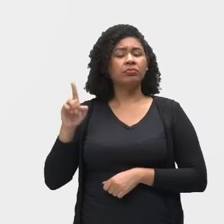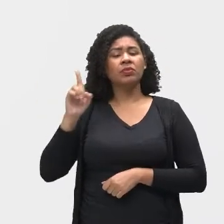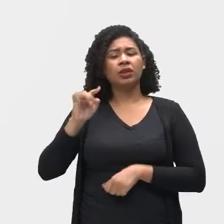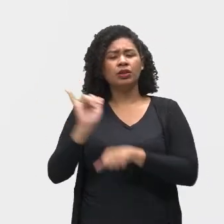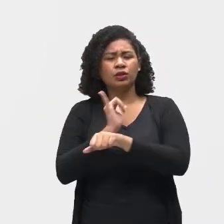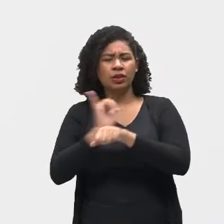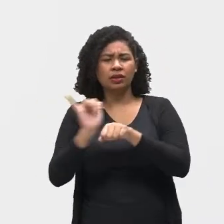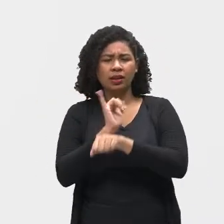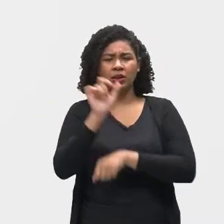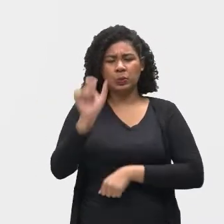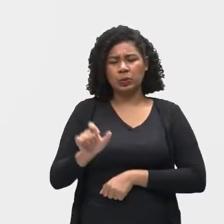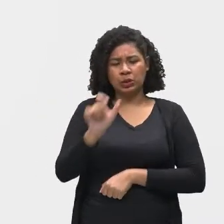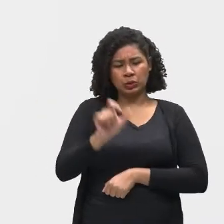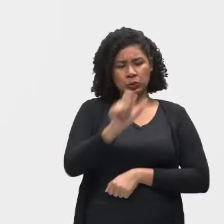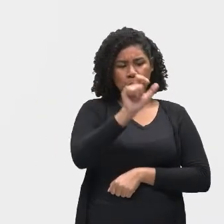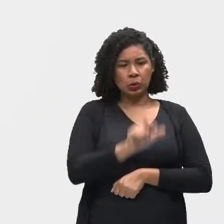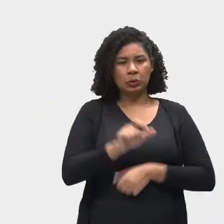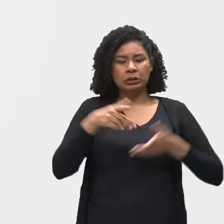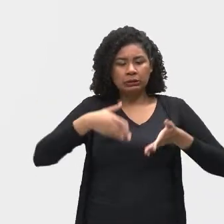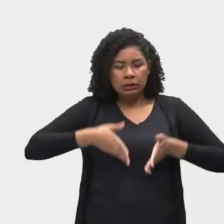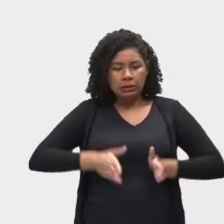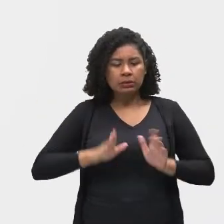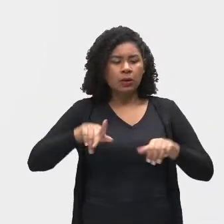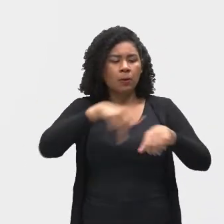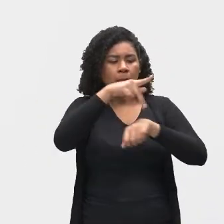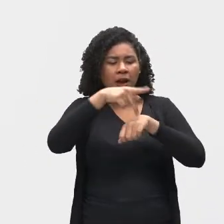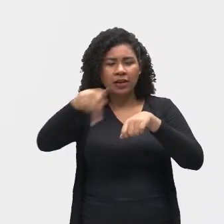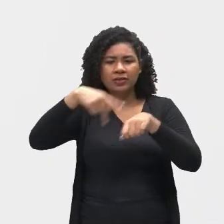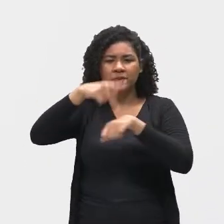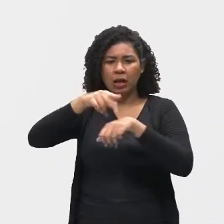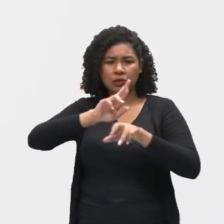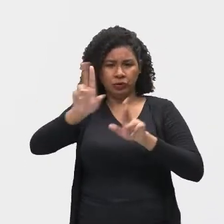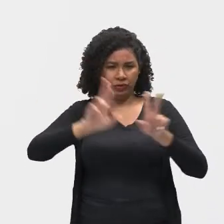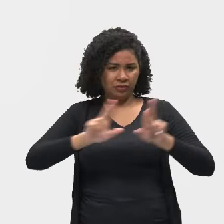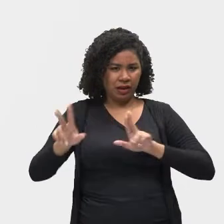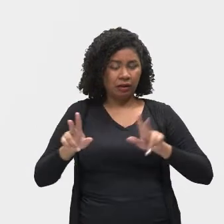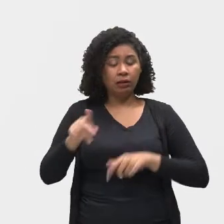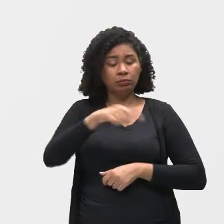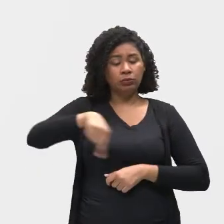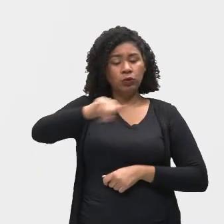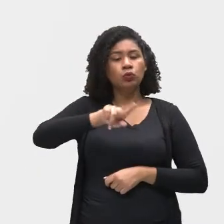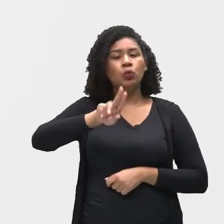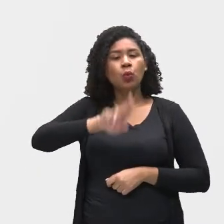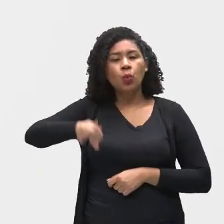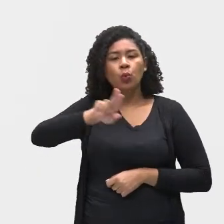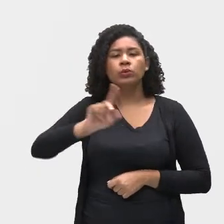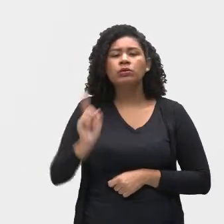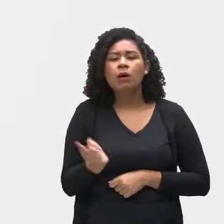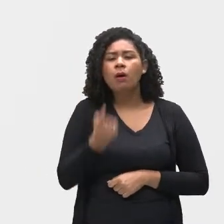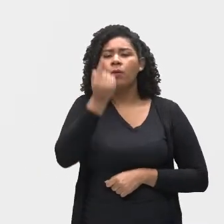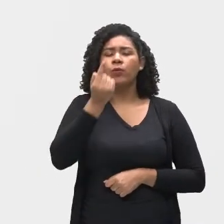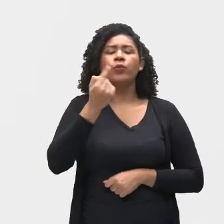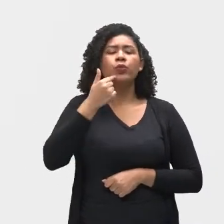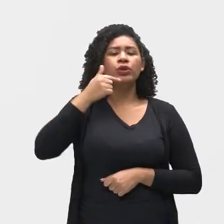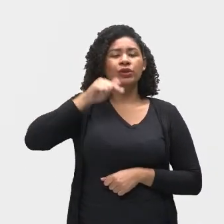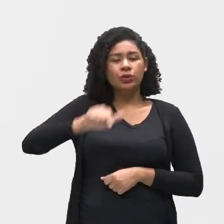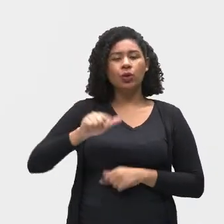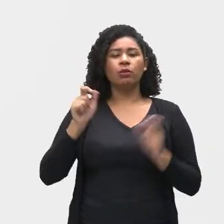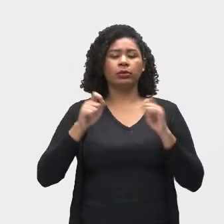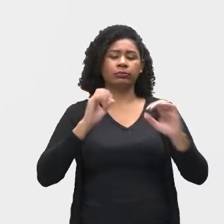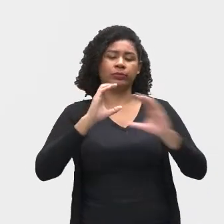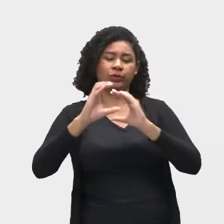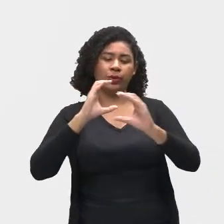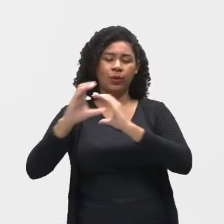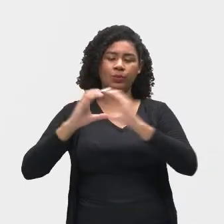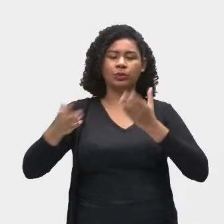línguas nativas são diferentes. Uma língua franca é uma língua que você aprende conscientemente,